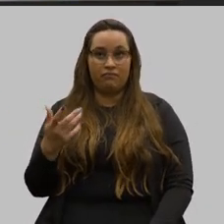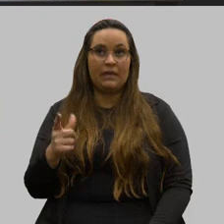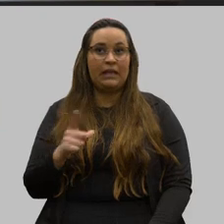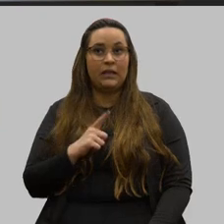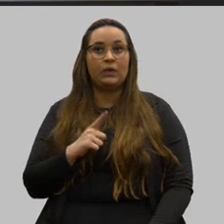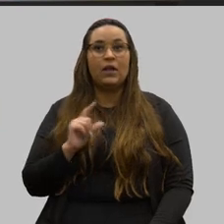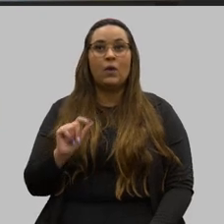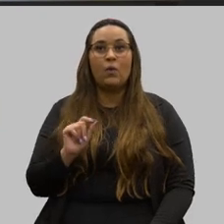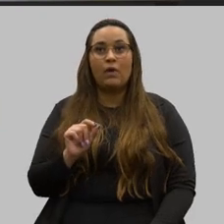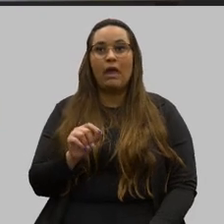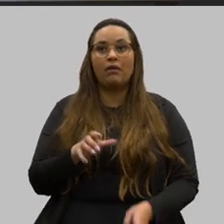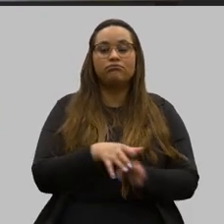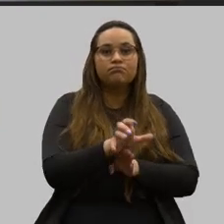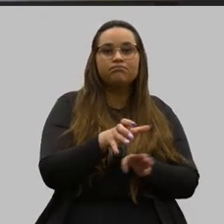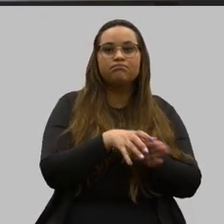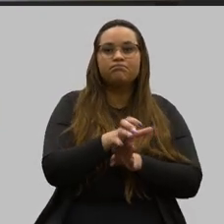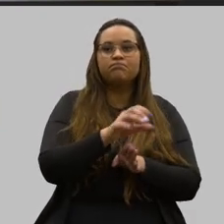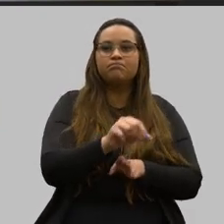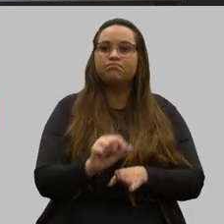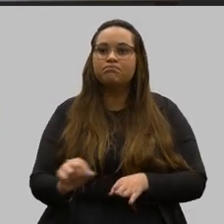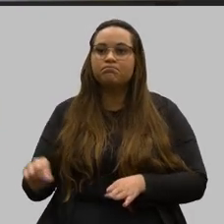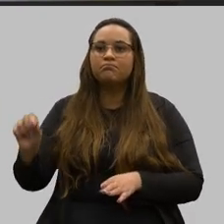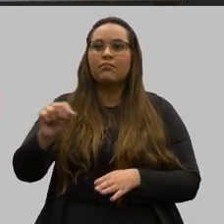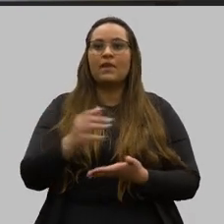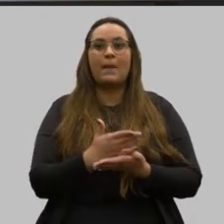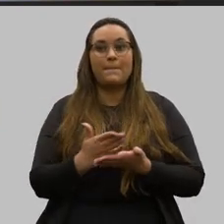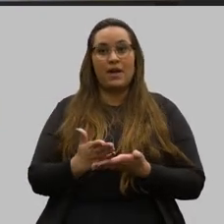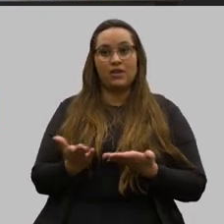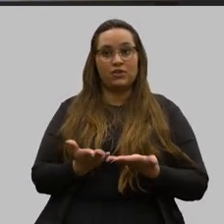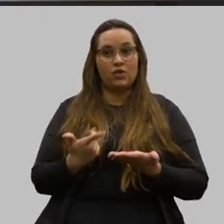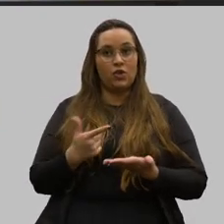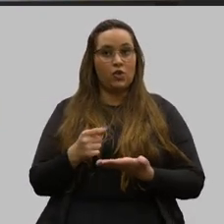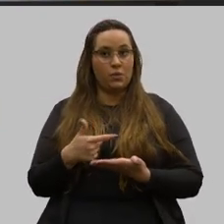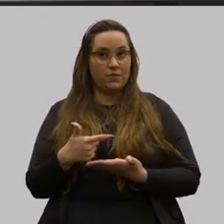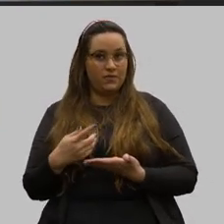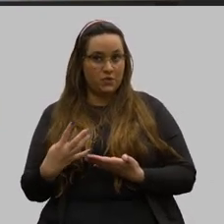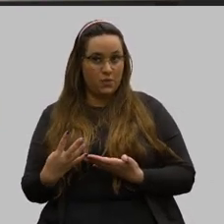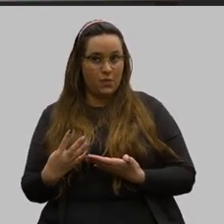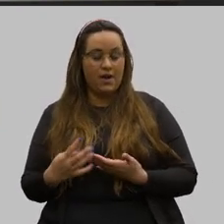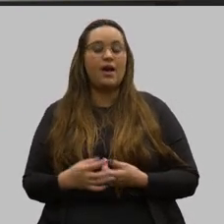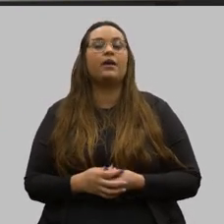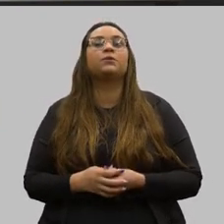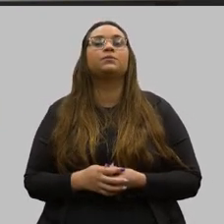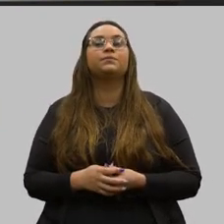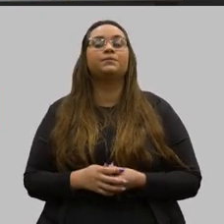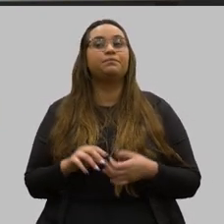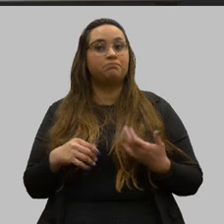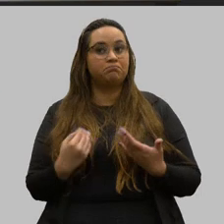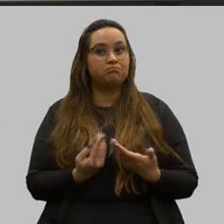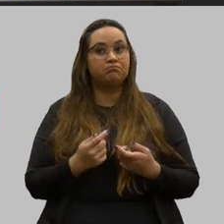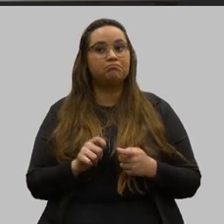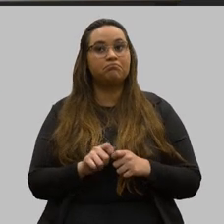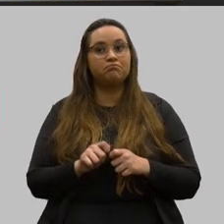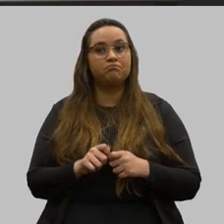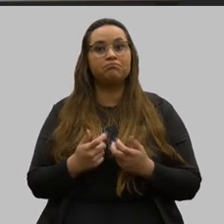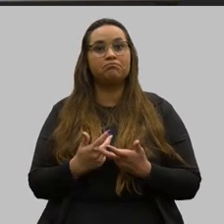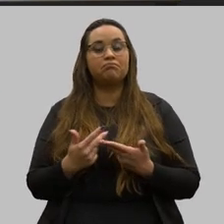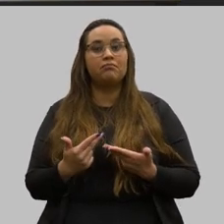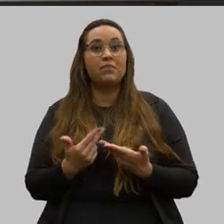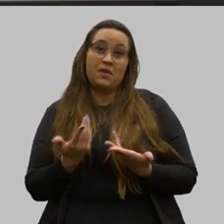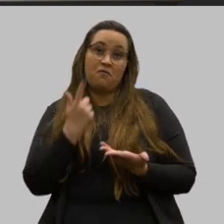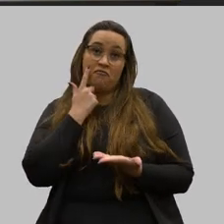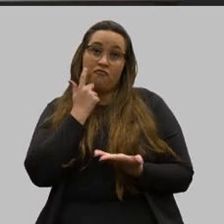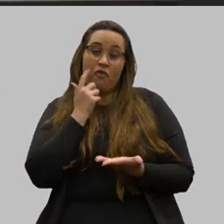coordenação dessas áreas a partir desse ano de 2024 Claro que vamos estamos eh operacionalizando isso vamos ver como é que vai